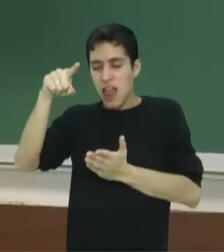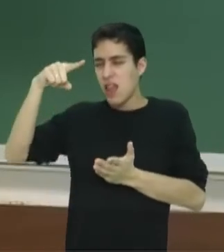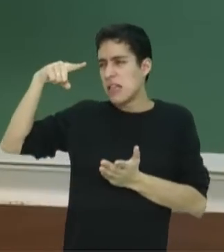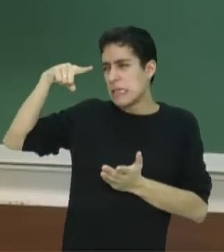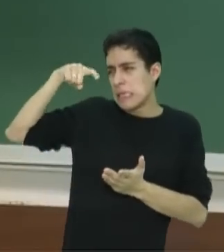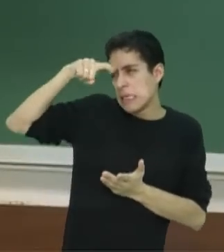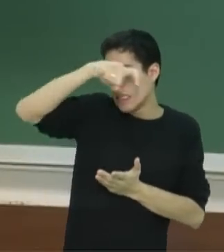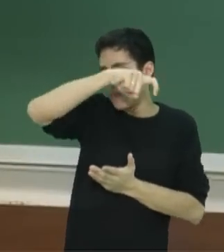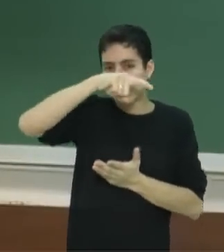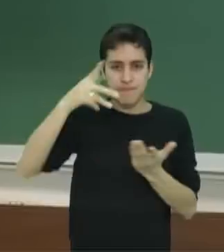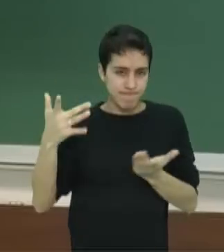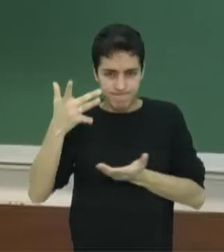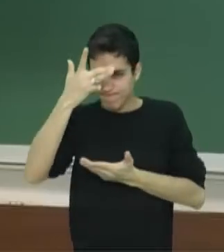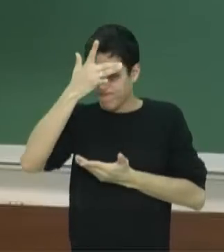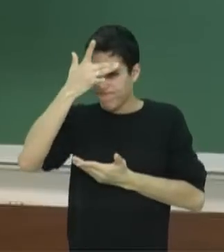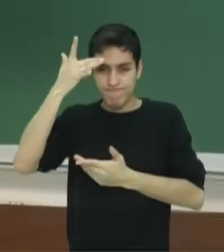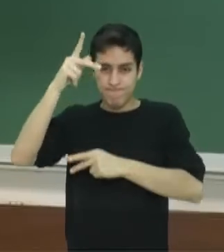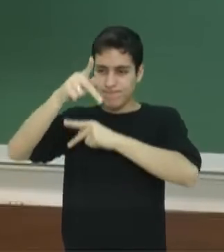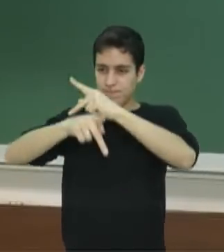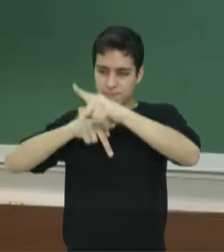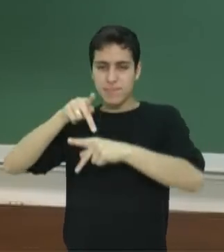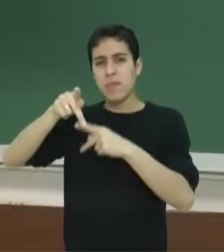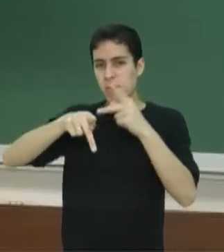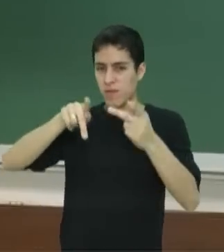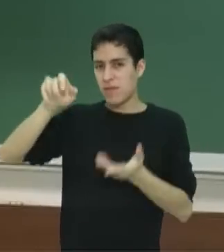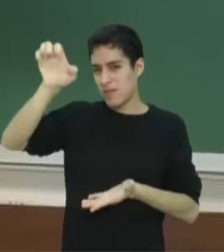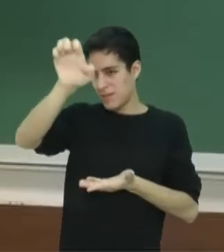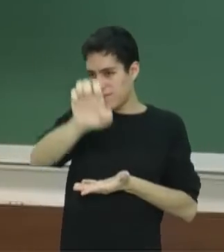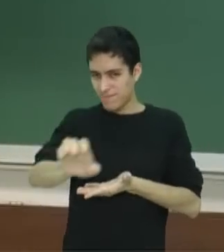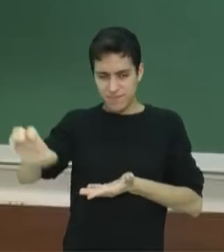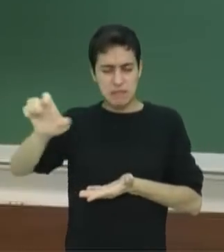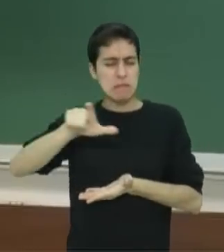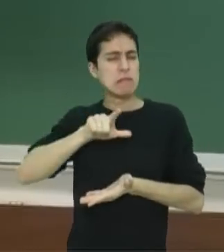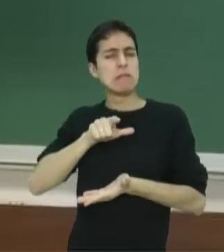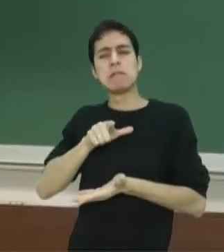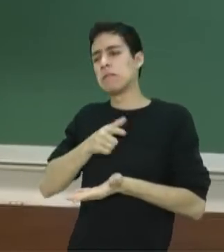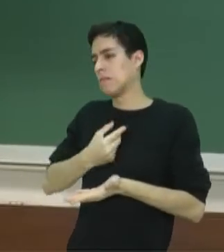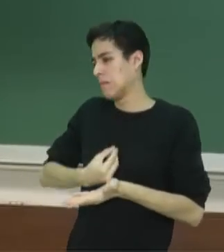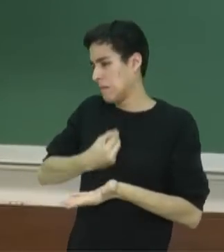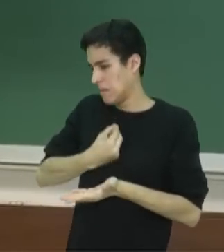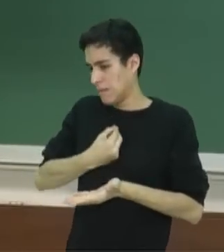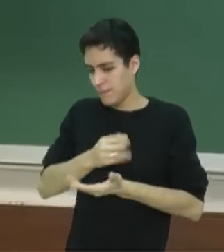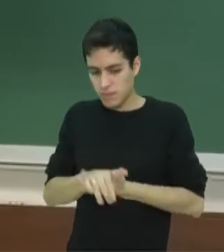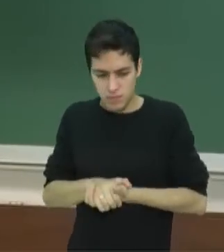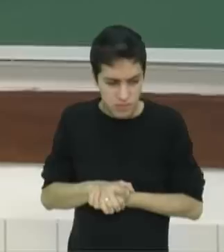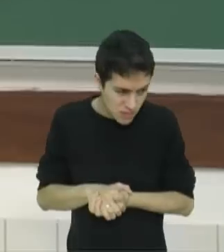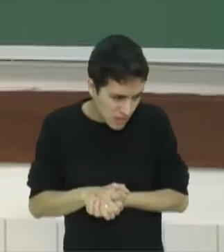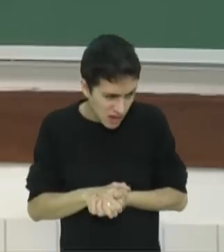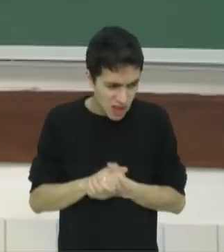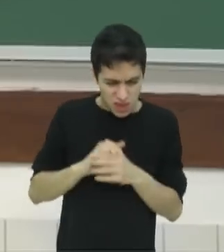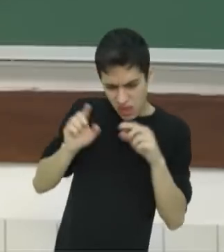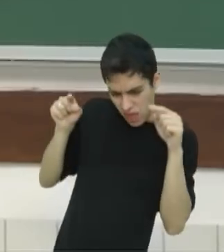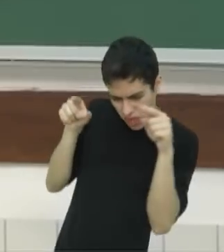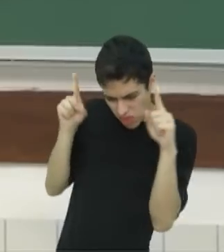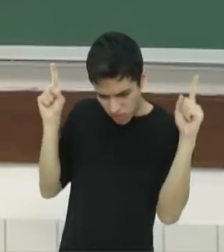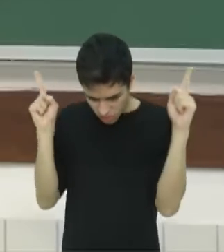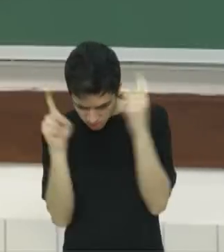a dificuldade que alguns povos europeus viviam naquele contexto, somada à